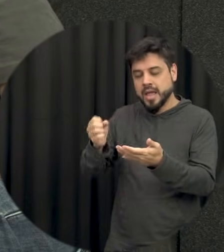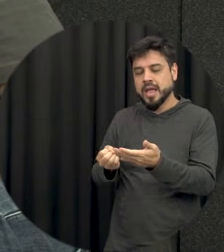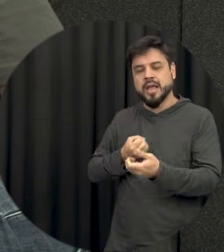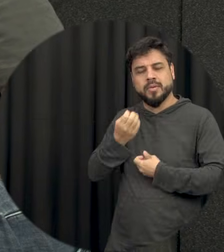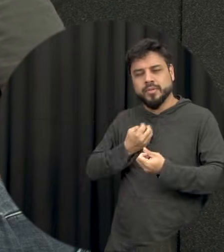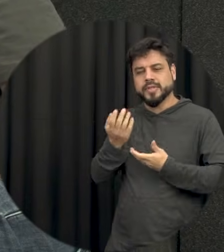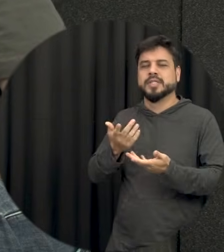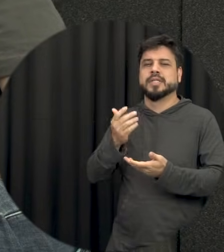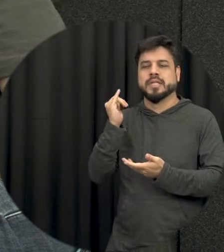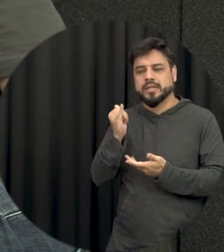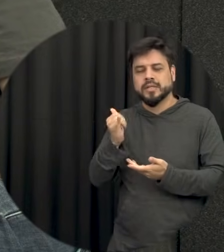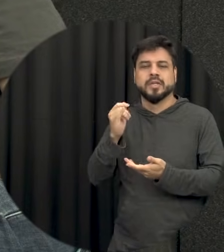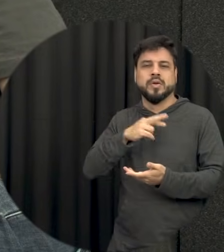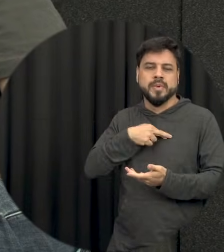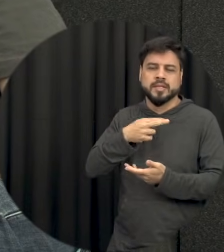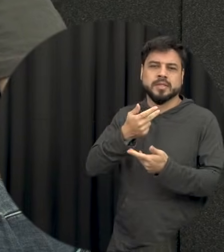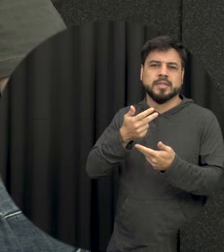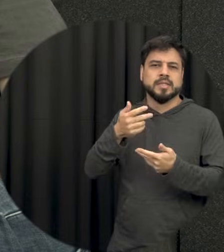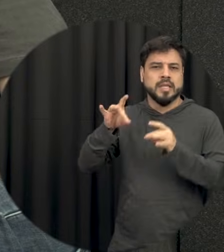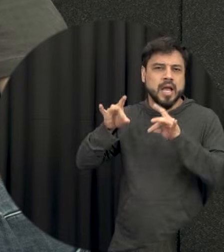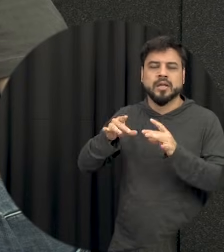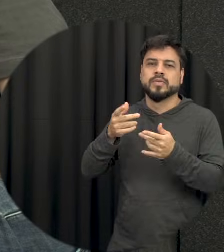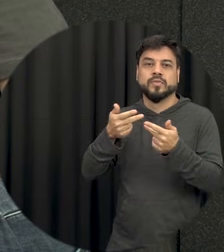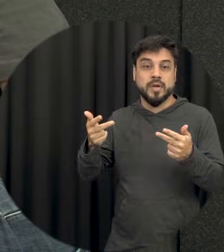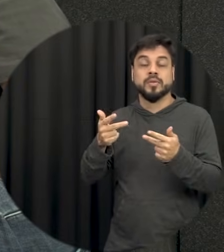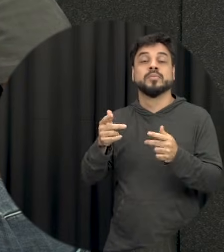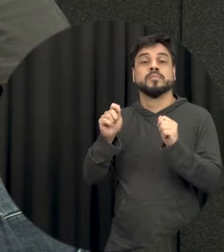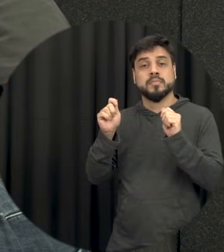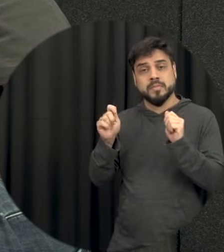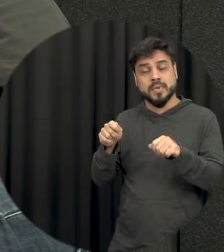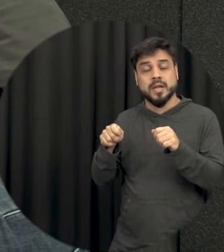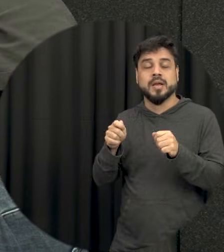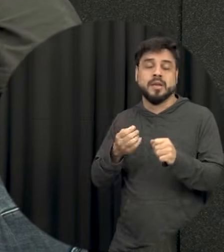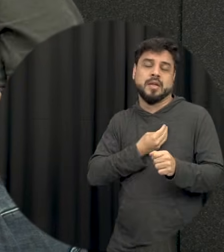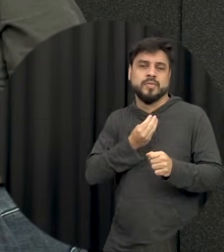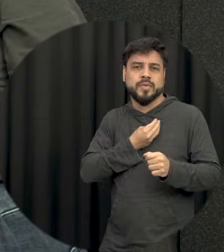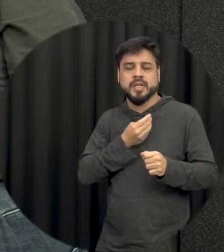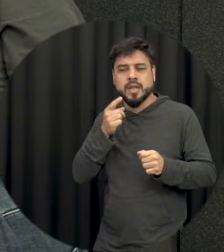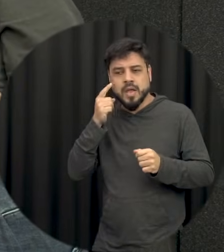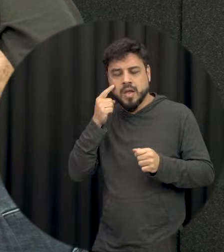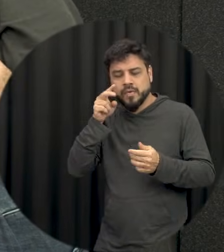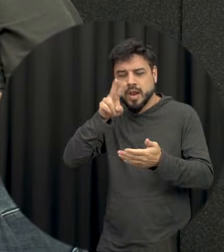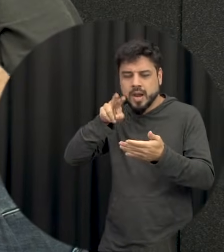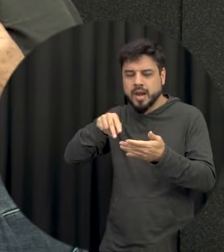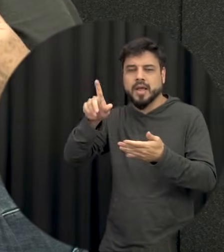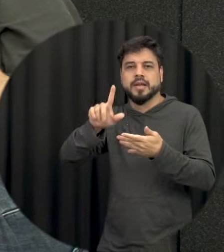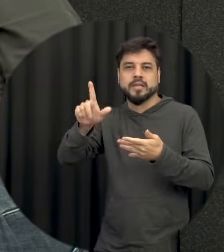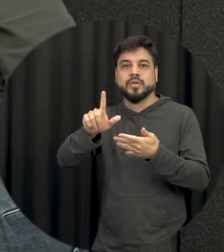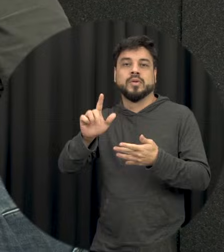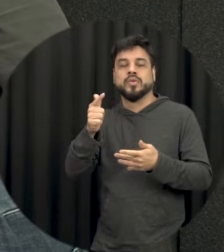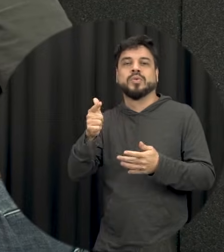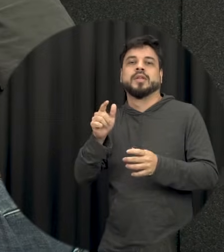de teatro, na tua vida, mesmo não sendo um especialista formado,